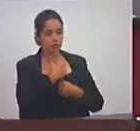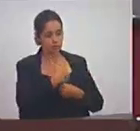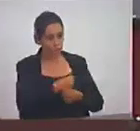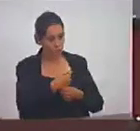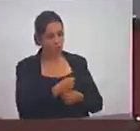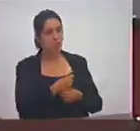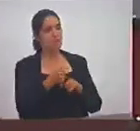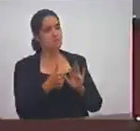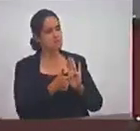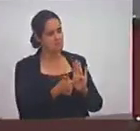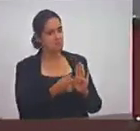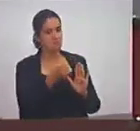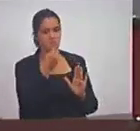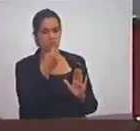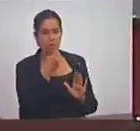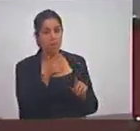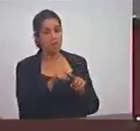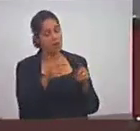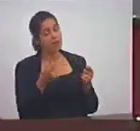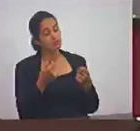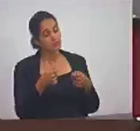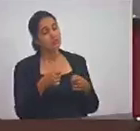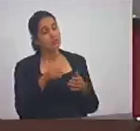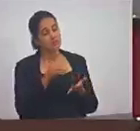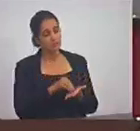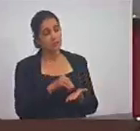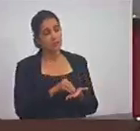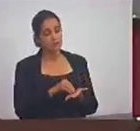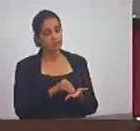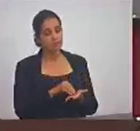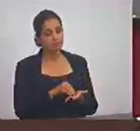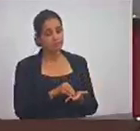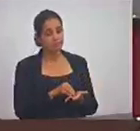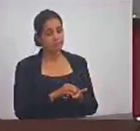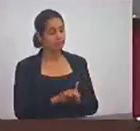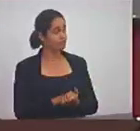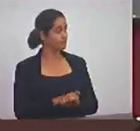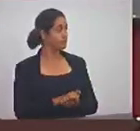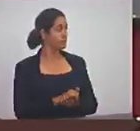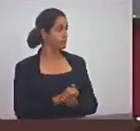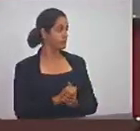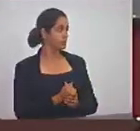grande referência, mas mesmo assim, por conta disso, não podemos simplesmente